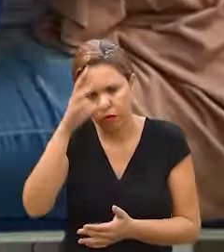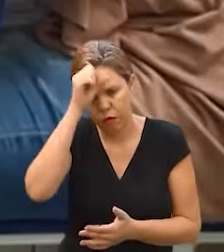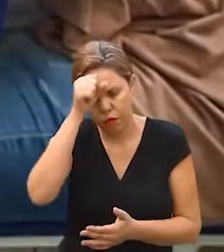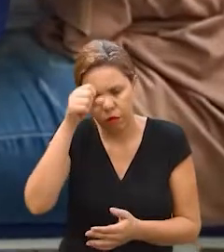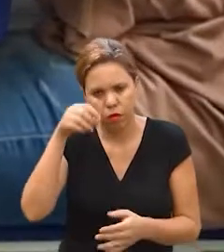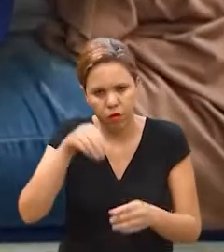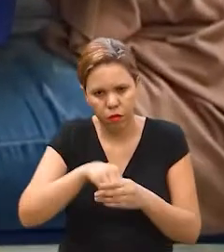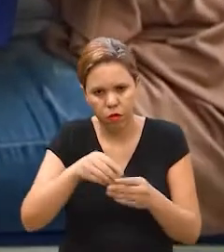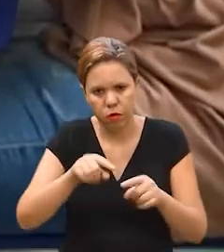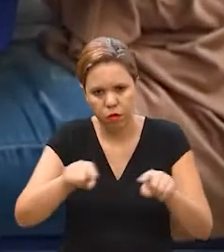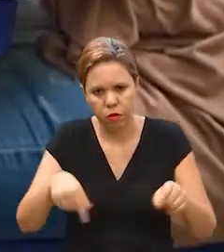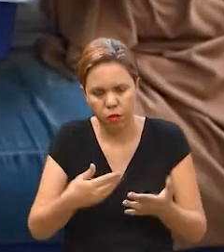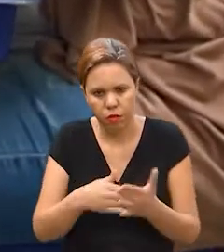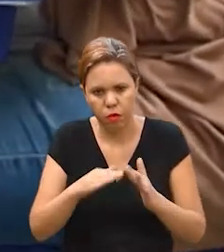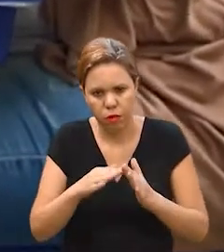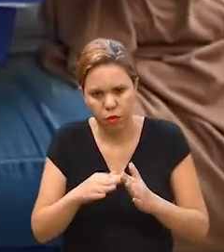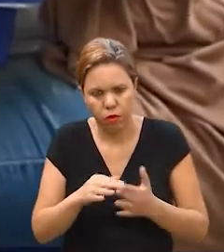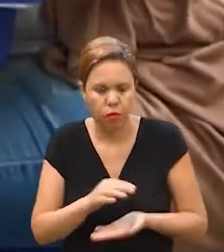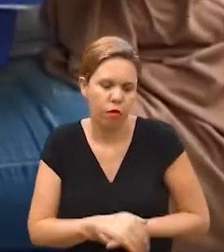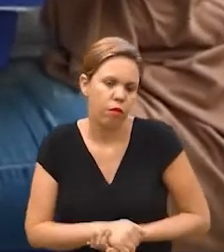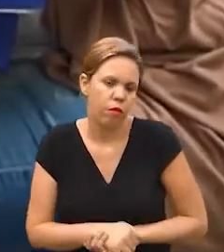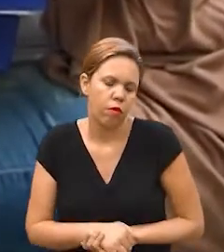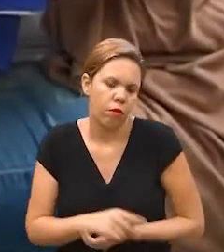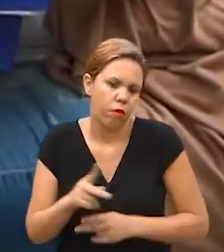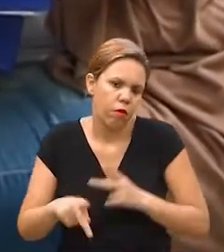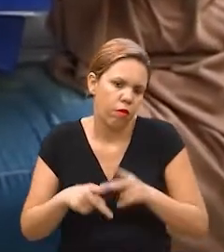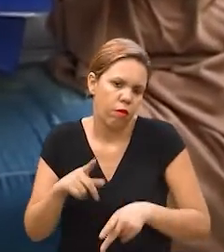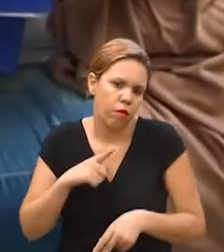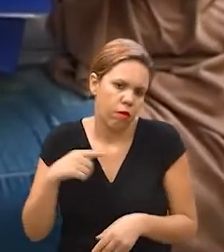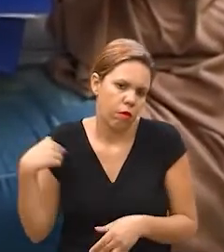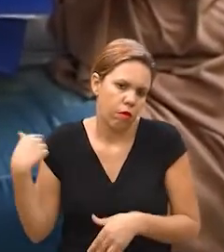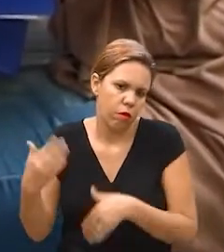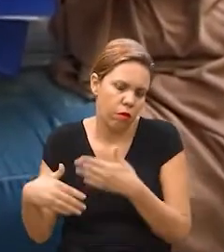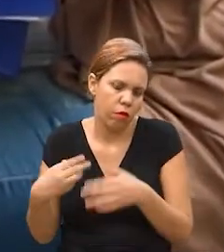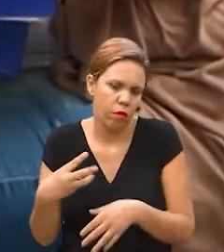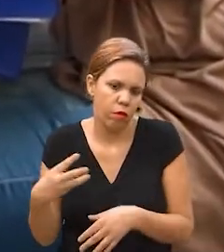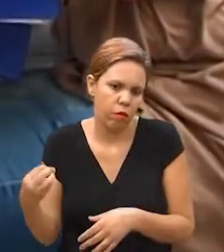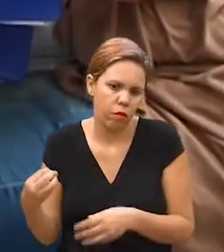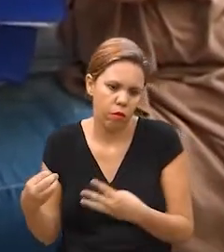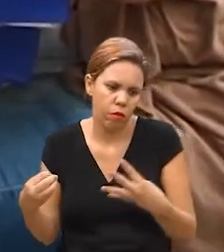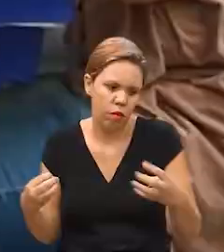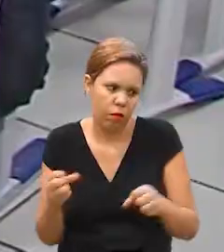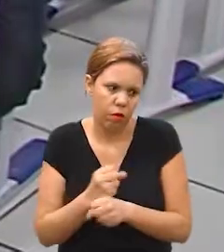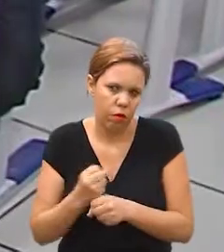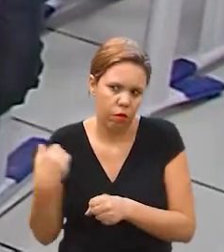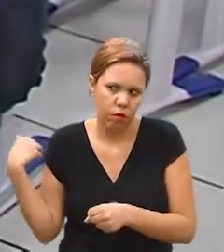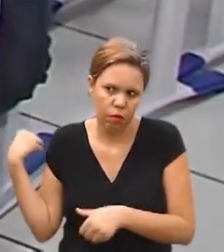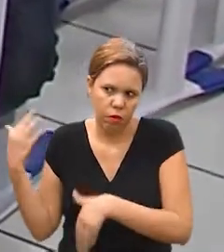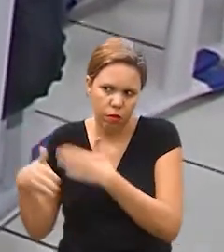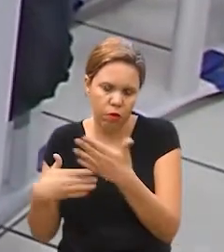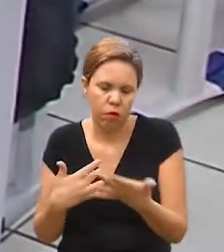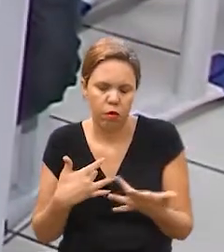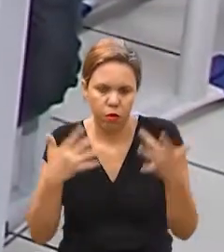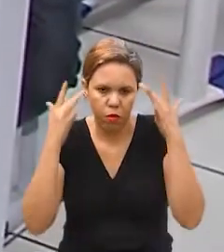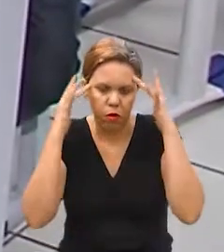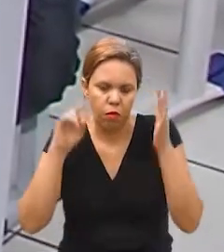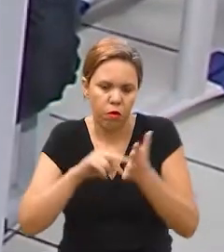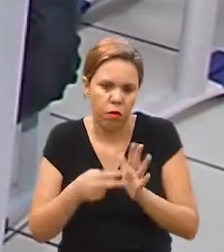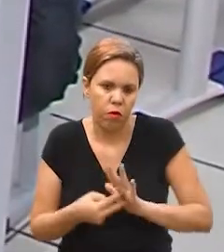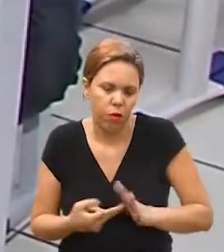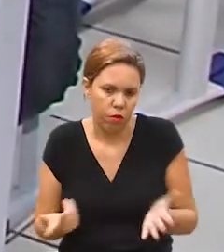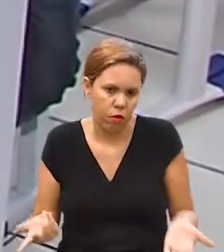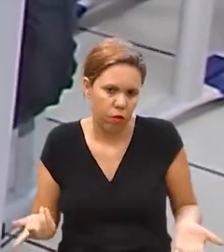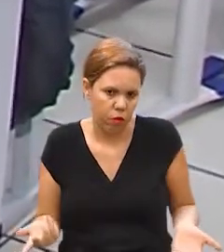aprende a estar dentro da escola. São pessoas que estiveram na escola 30, 40 anos atrás, perderam o que